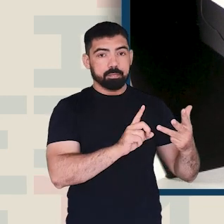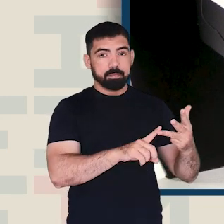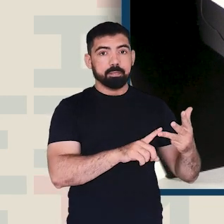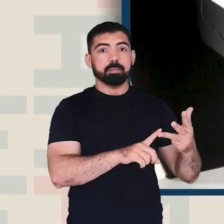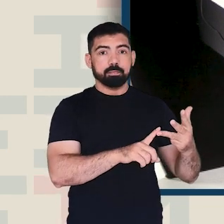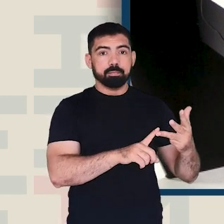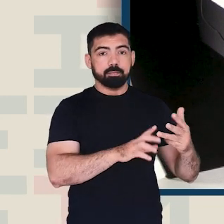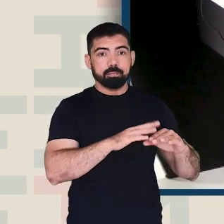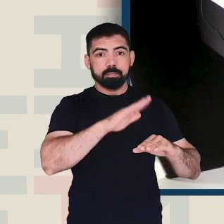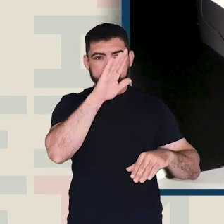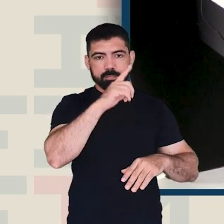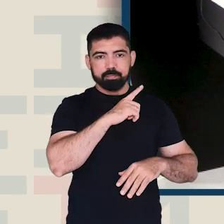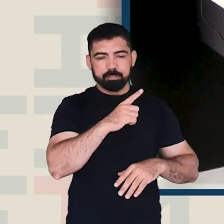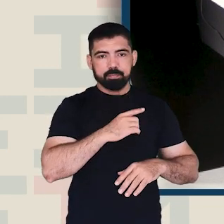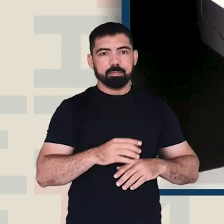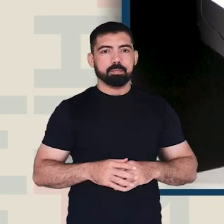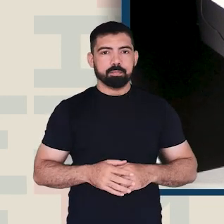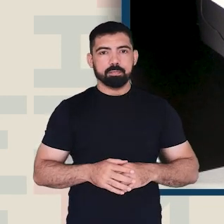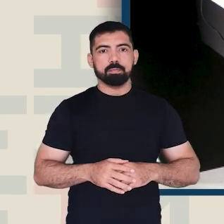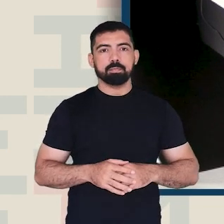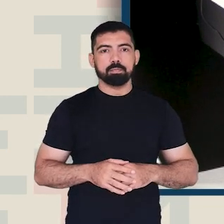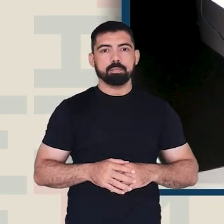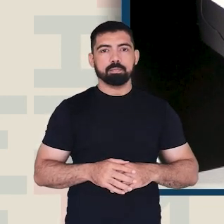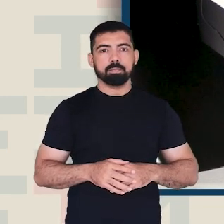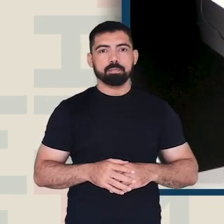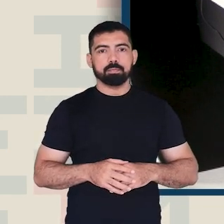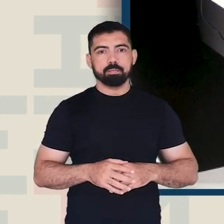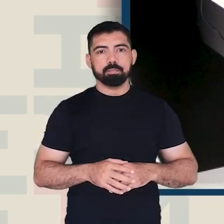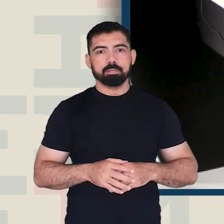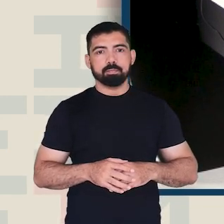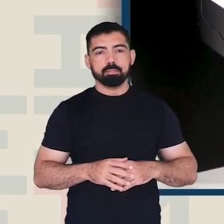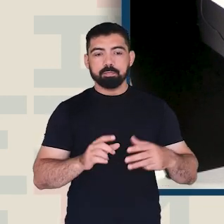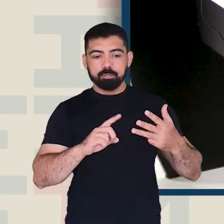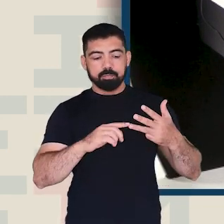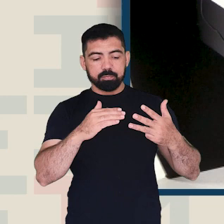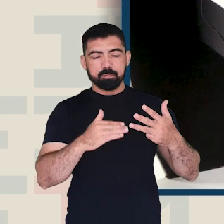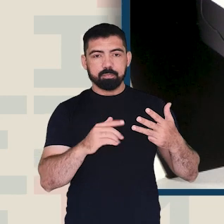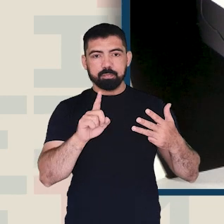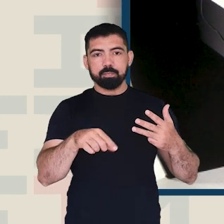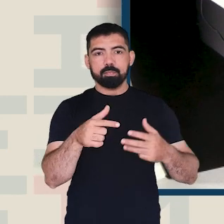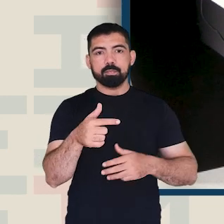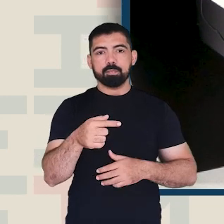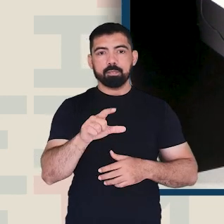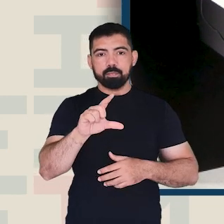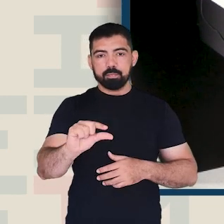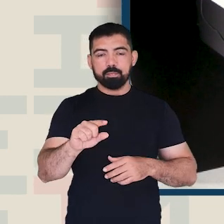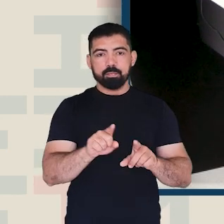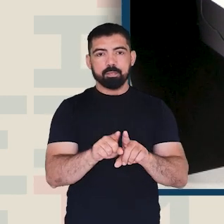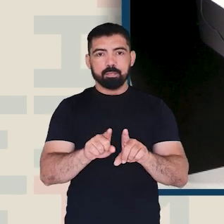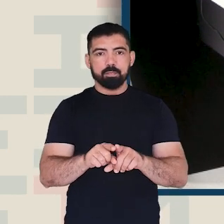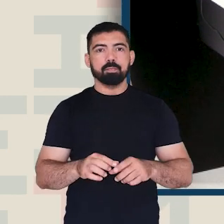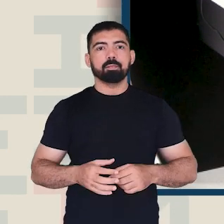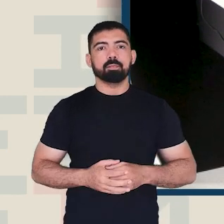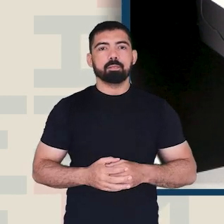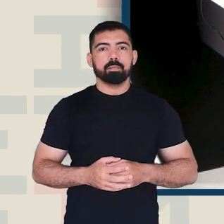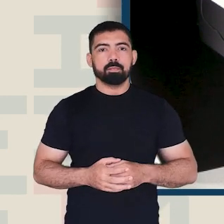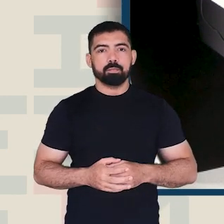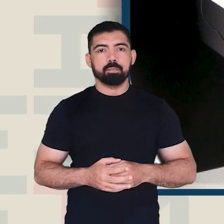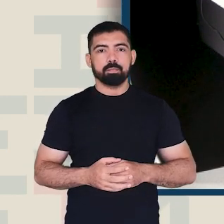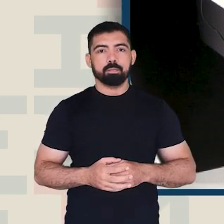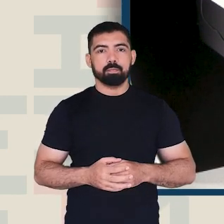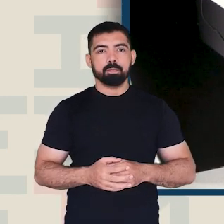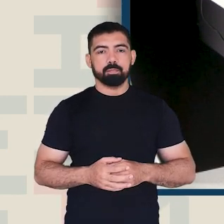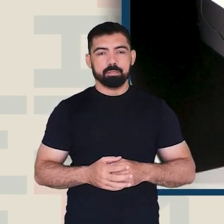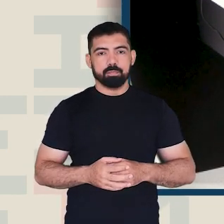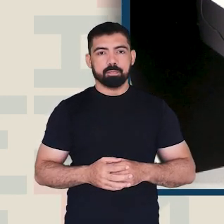Na escala maior seria um Si, eu peguei esse Si e baixei, transformando numa sétima menor. A explicação, né? Então usei a